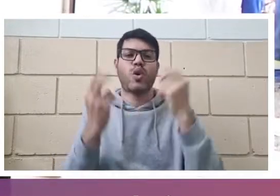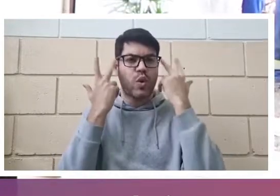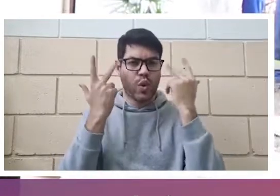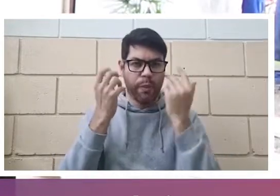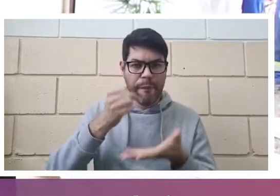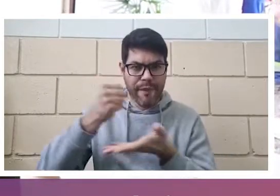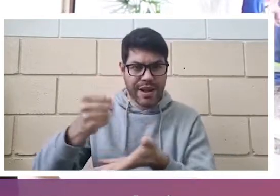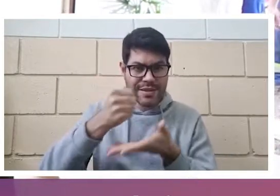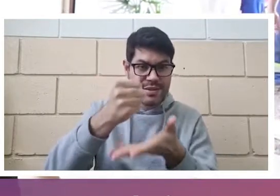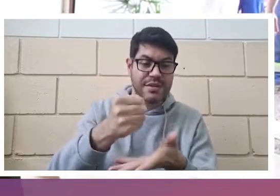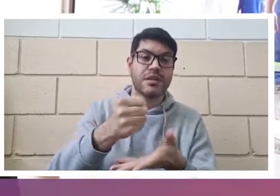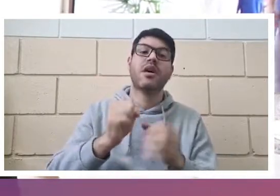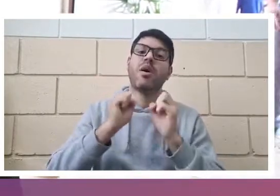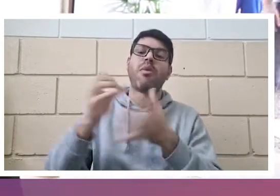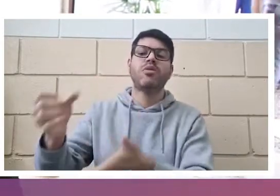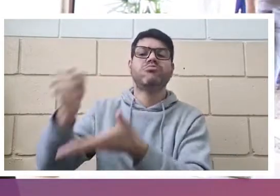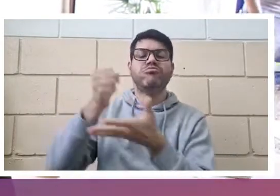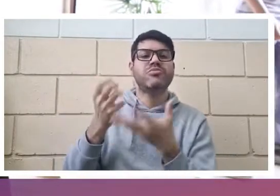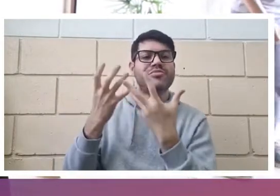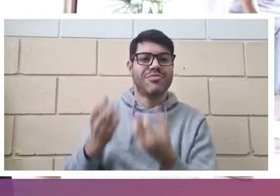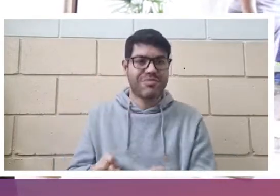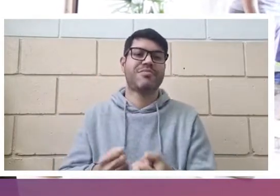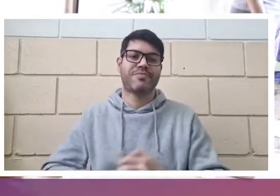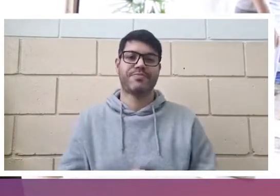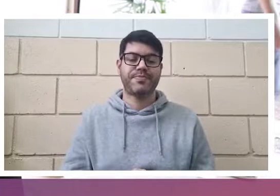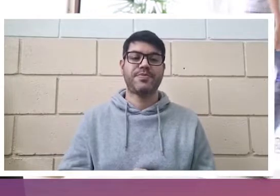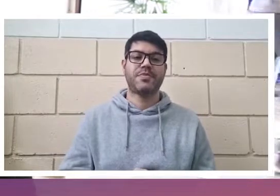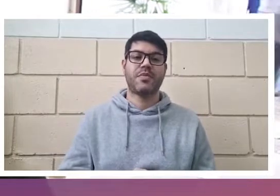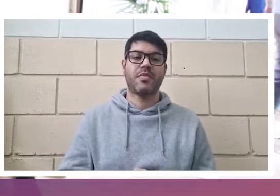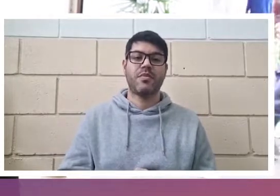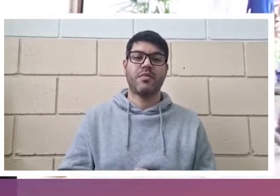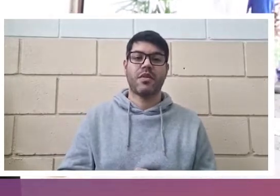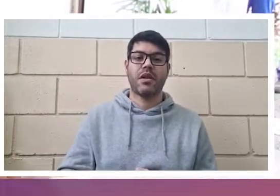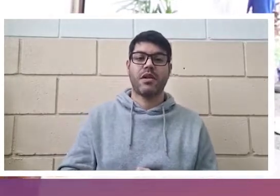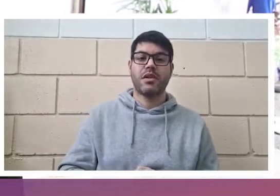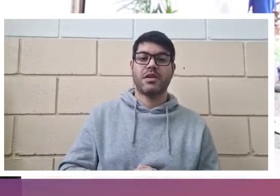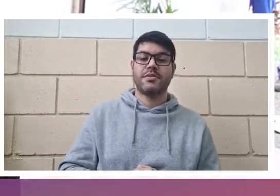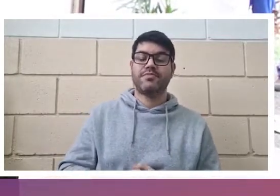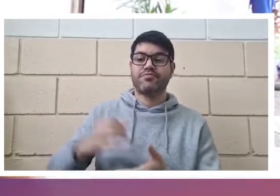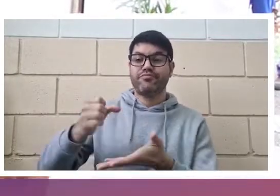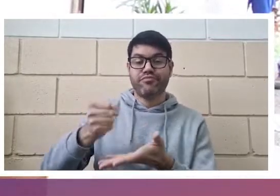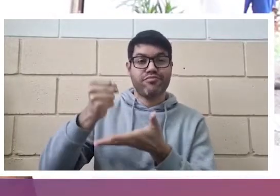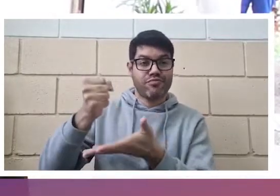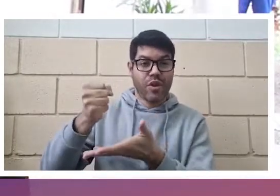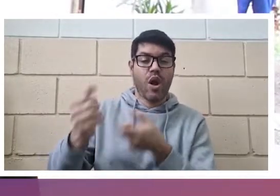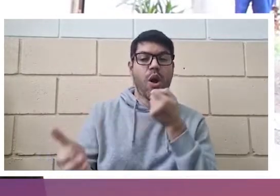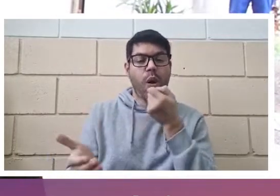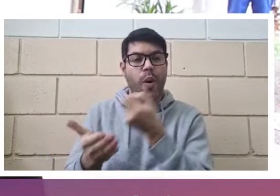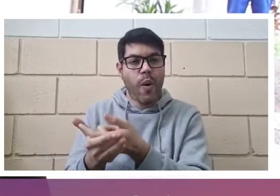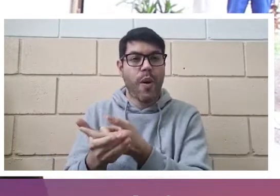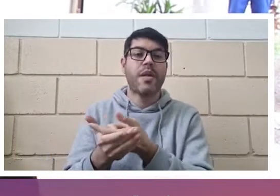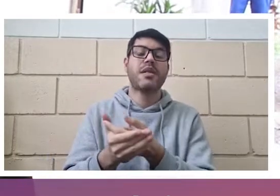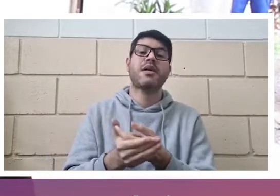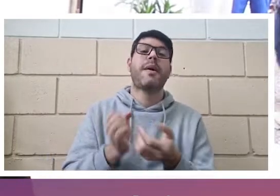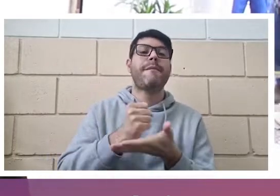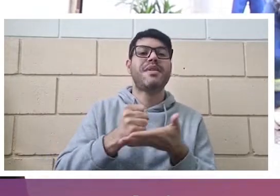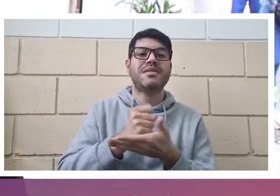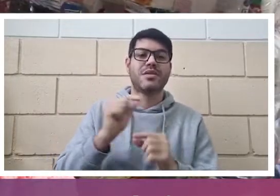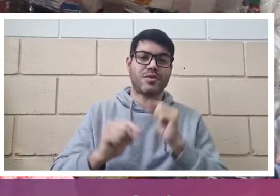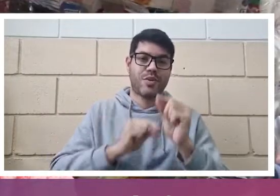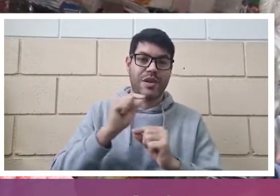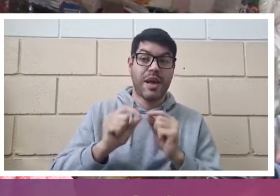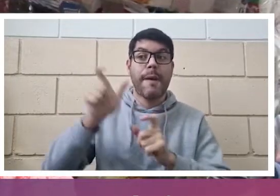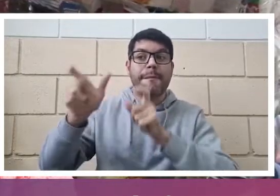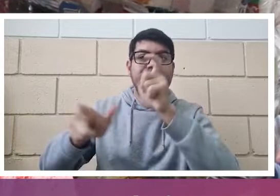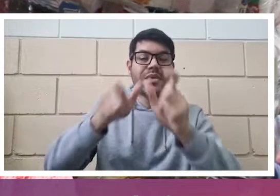A compra emergencial das cestas básicas foi feita baseada no número de pessoas que estão cadastradas para receber o benefício.